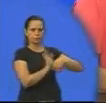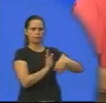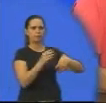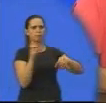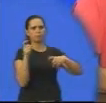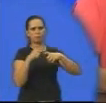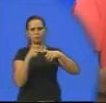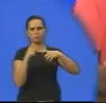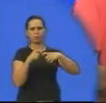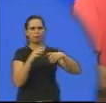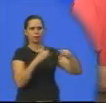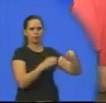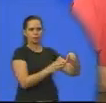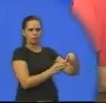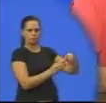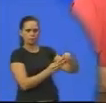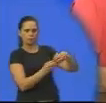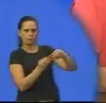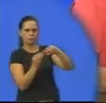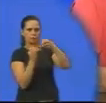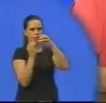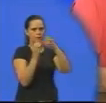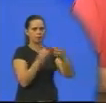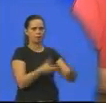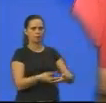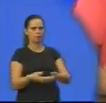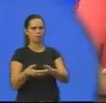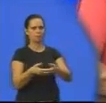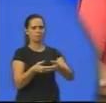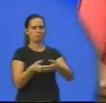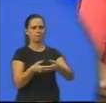do médico recebendo aí esse bebê.